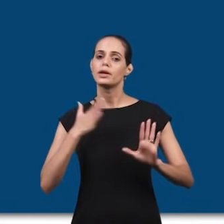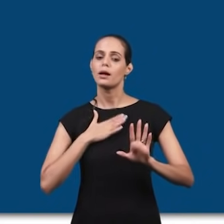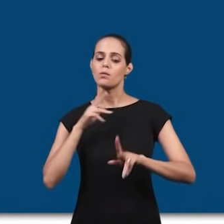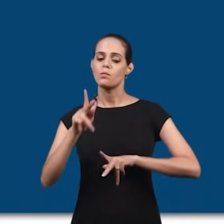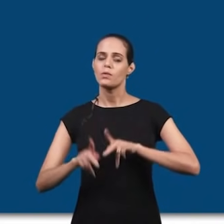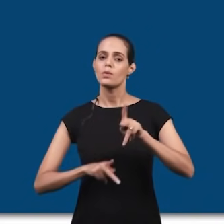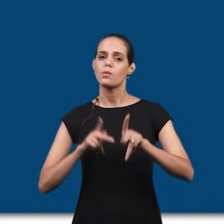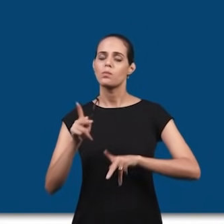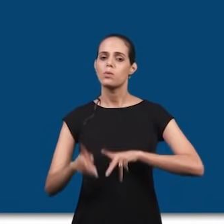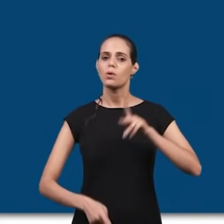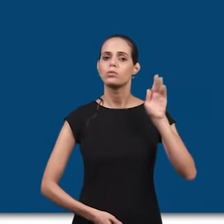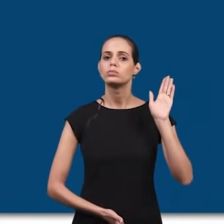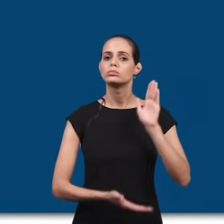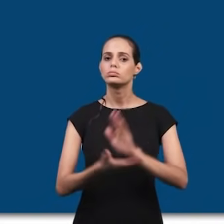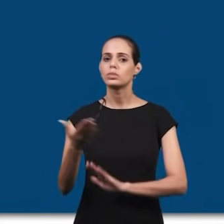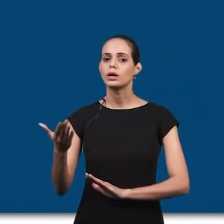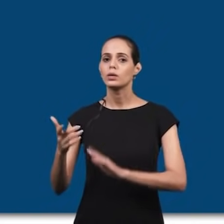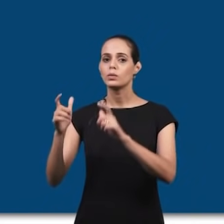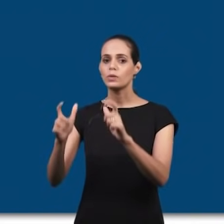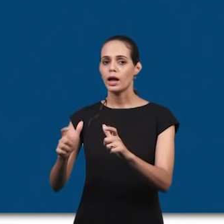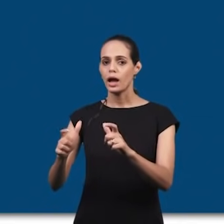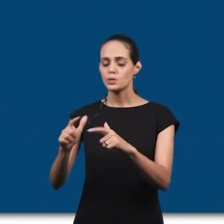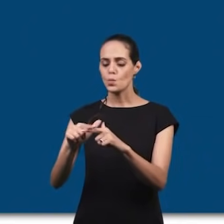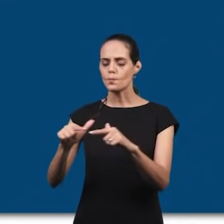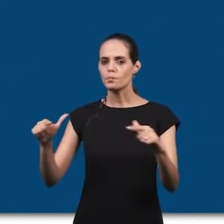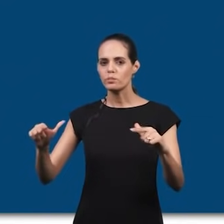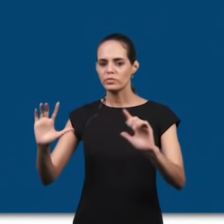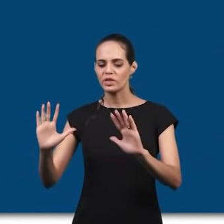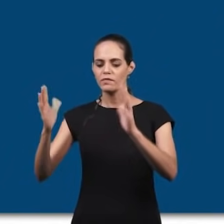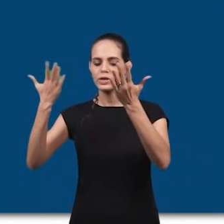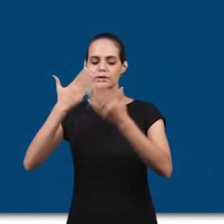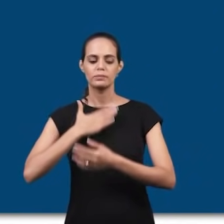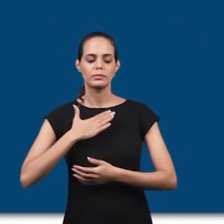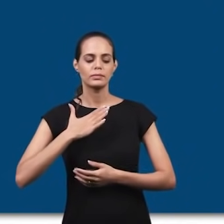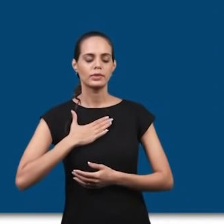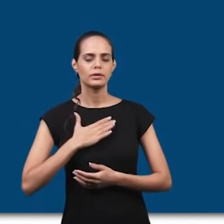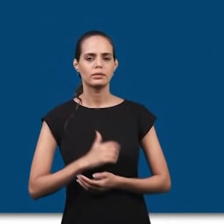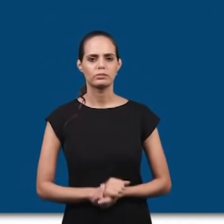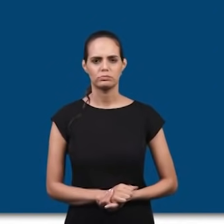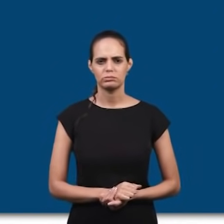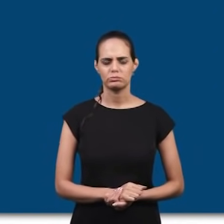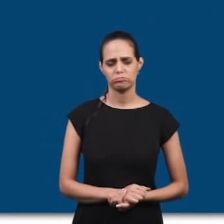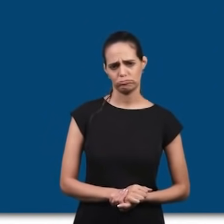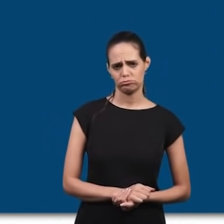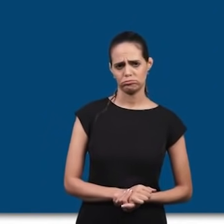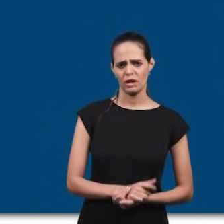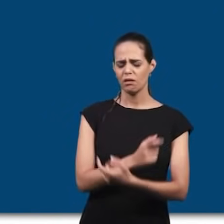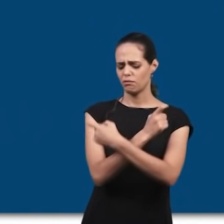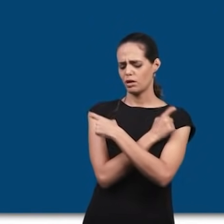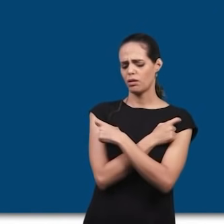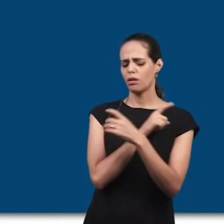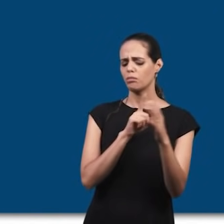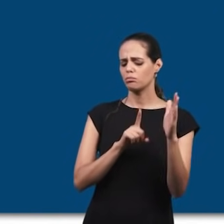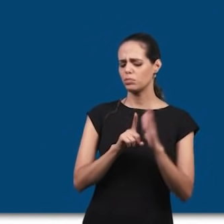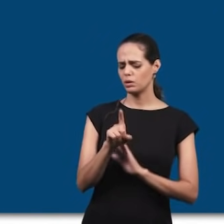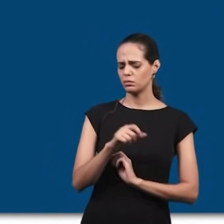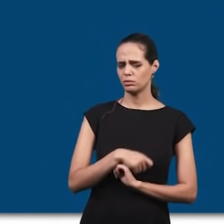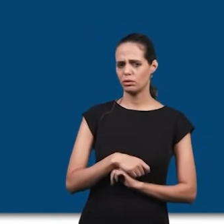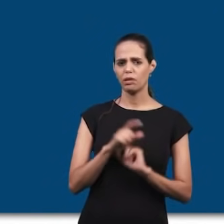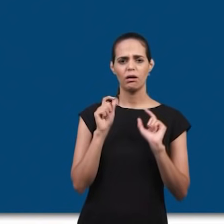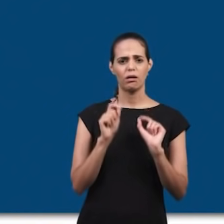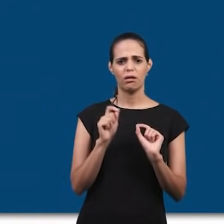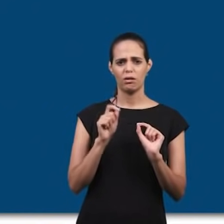que me celebre uma festa no deserto. Mas Faraó disse: Quem é o Senhor, cuja voz eu